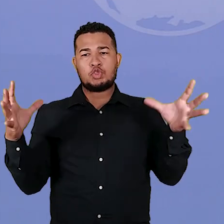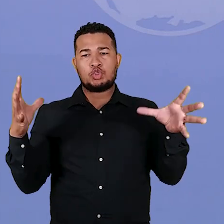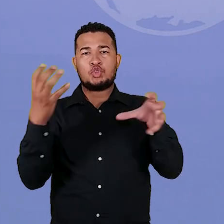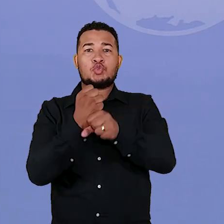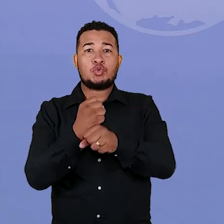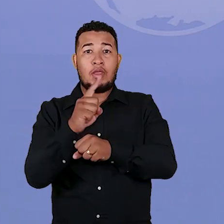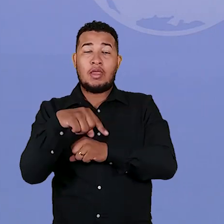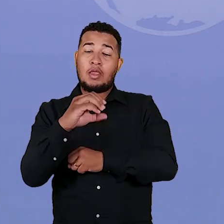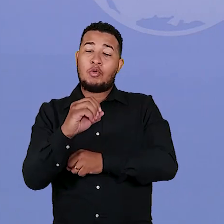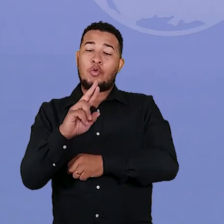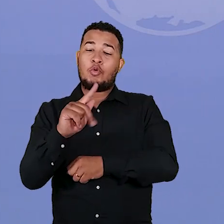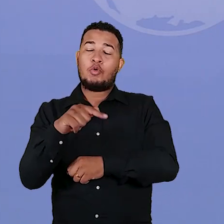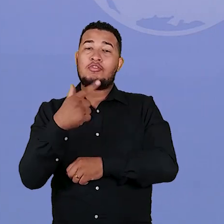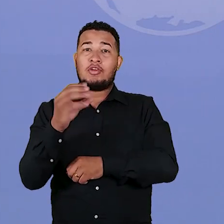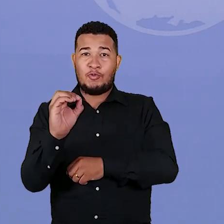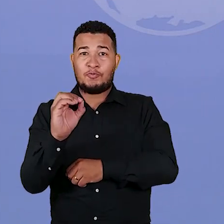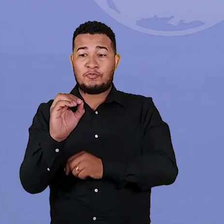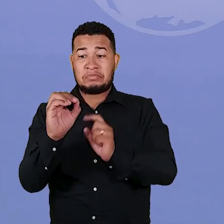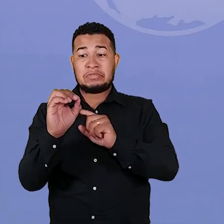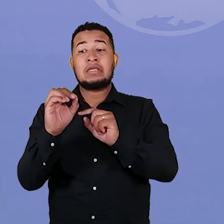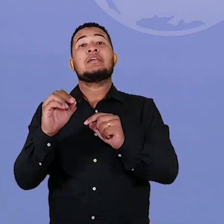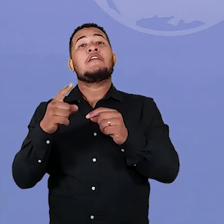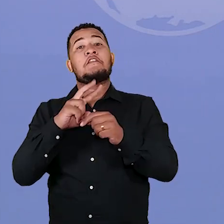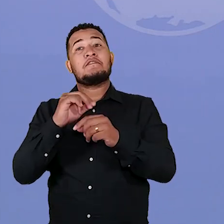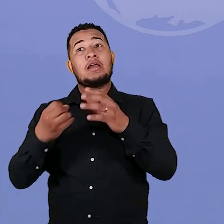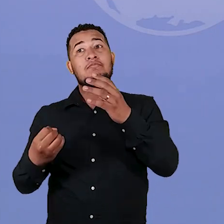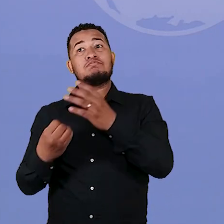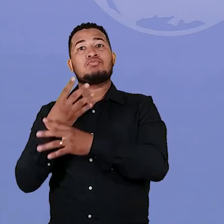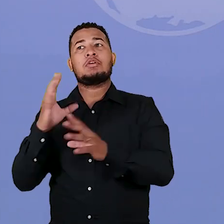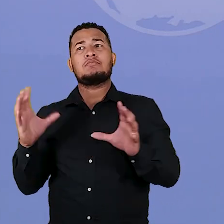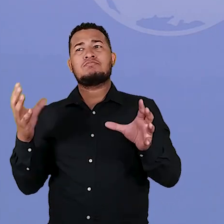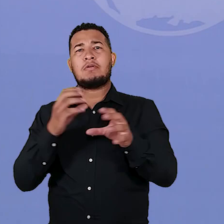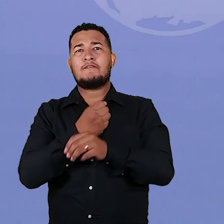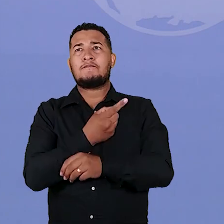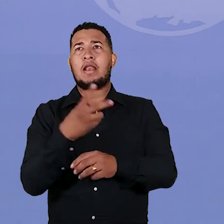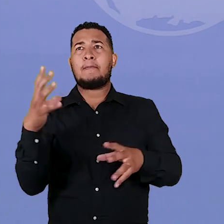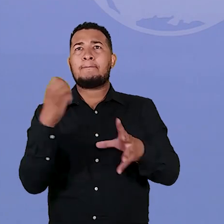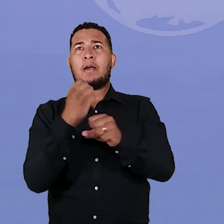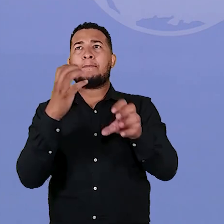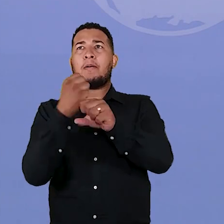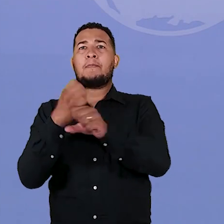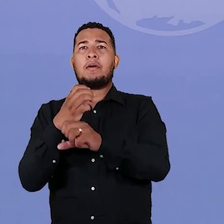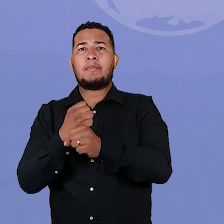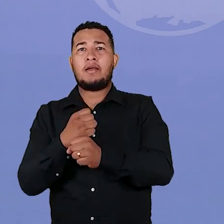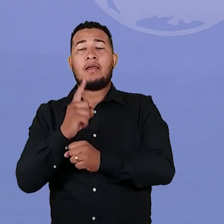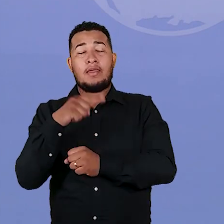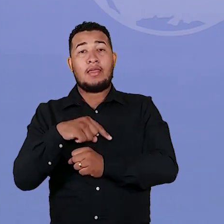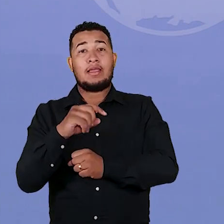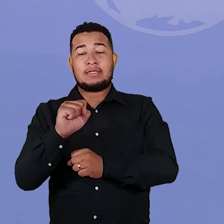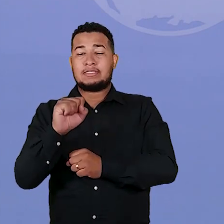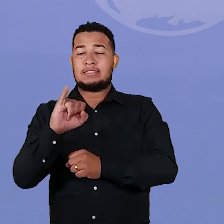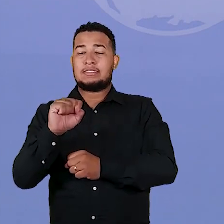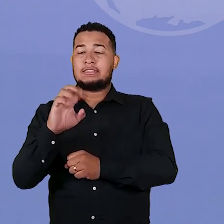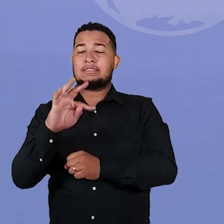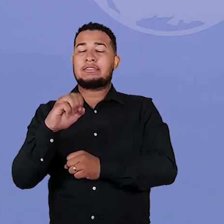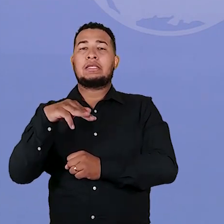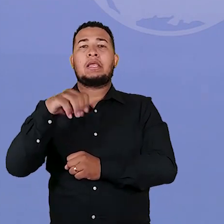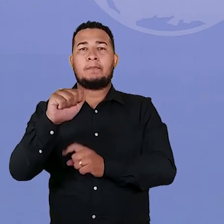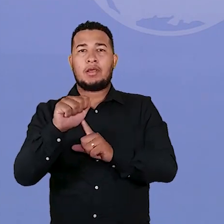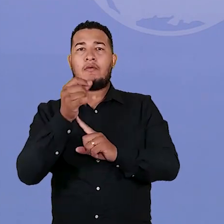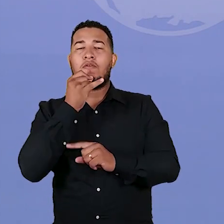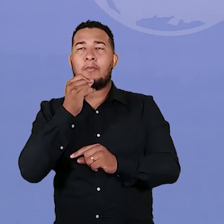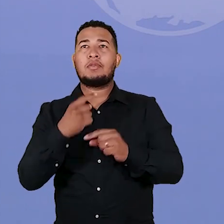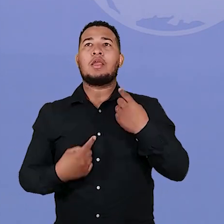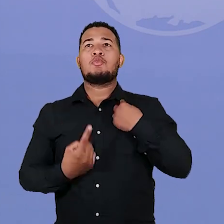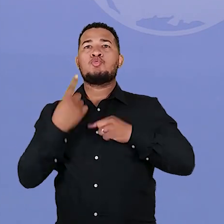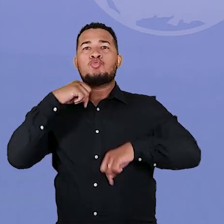formar um órgão, tá? Conjunto de órgãos vai formar um sistema. Então, tem lá o sistema respiratório, tem o